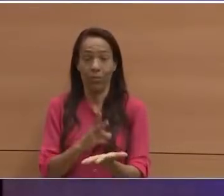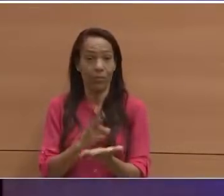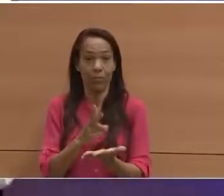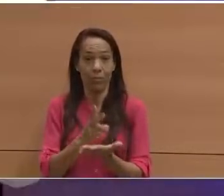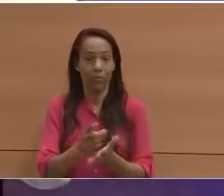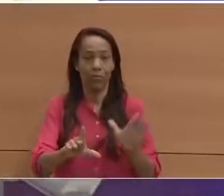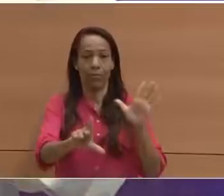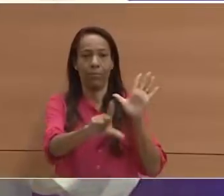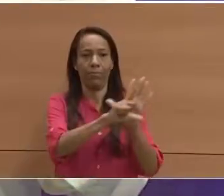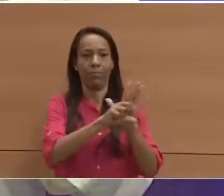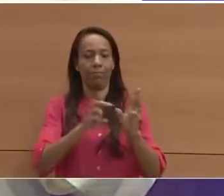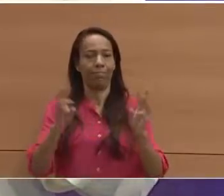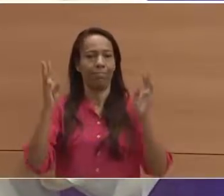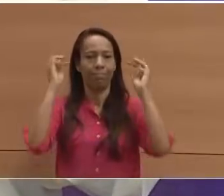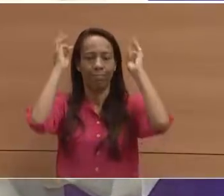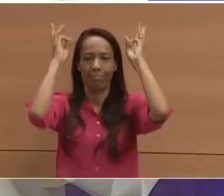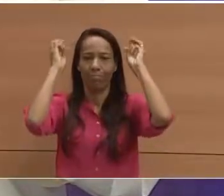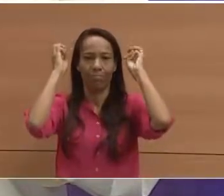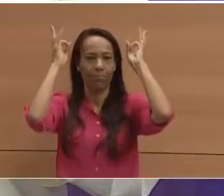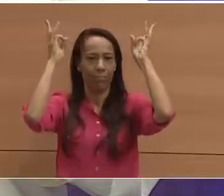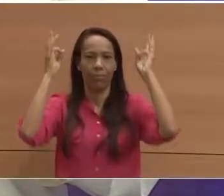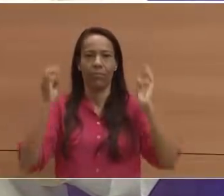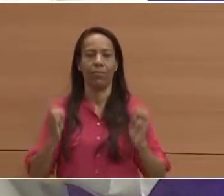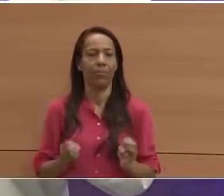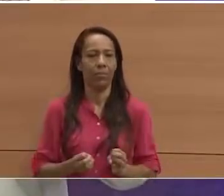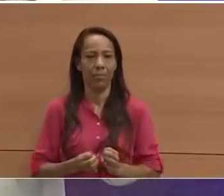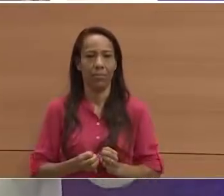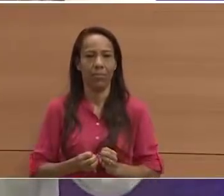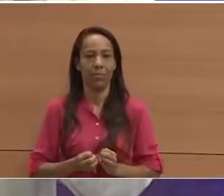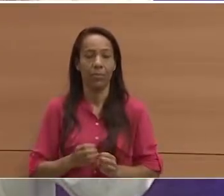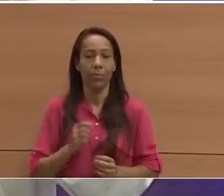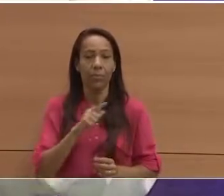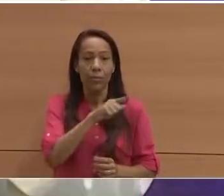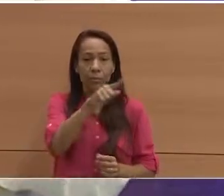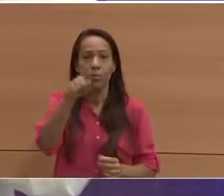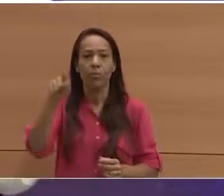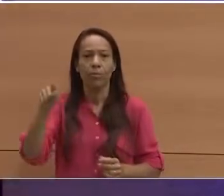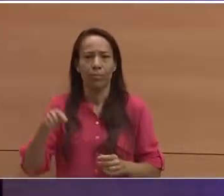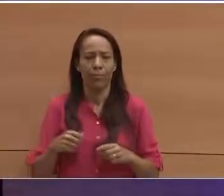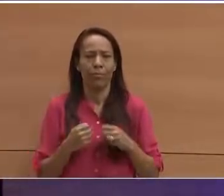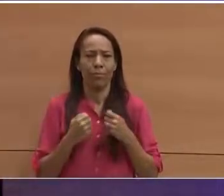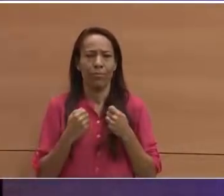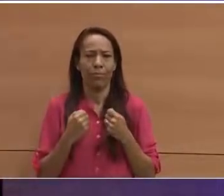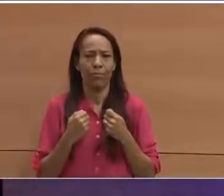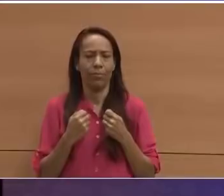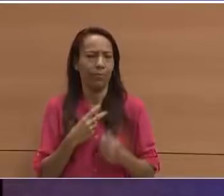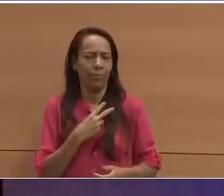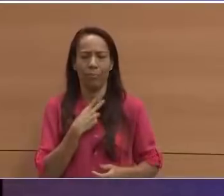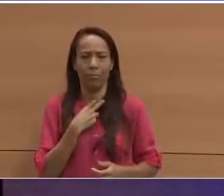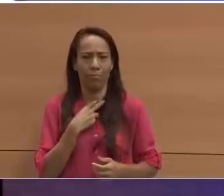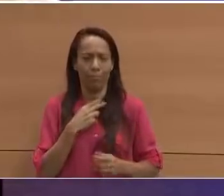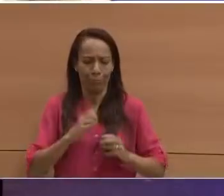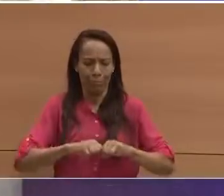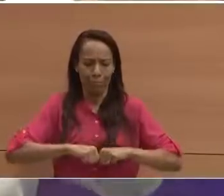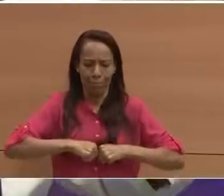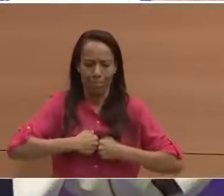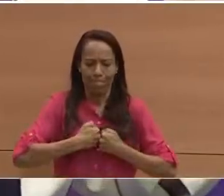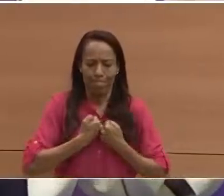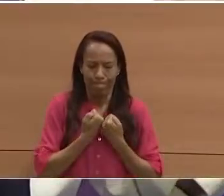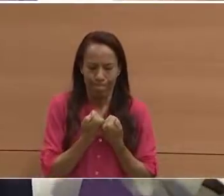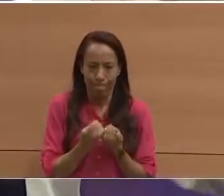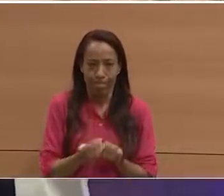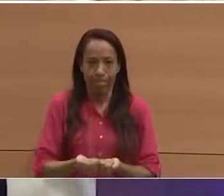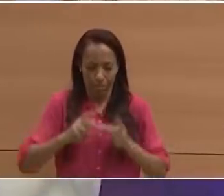Se você permanece no esforço próprio de praticar as obras da